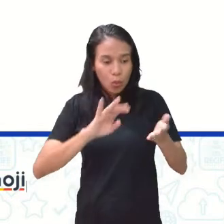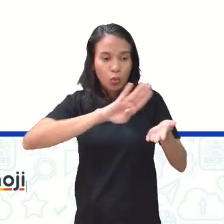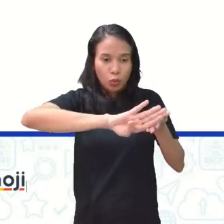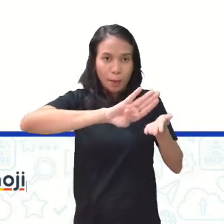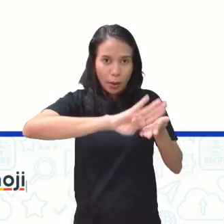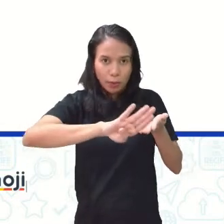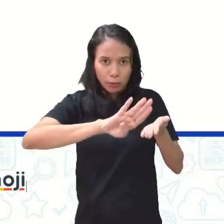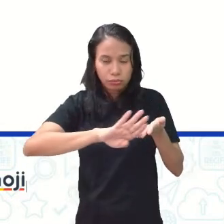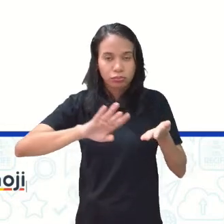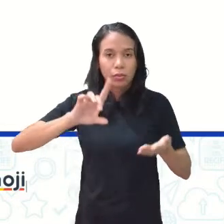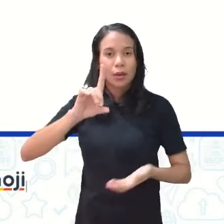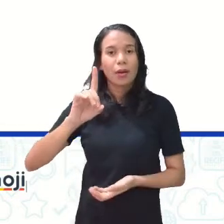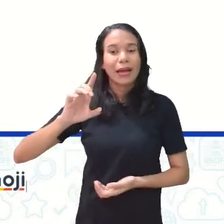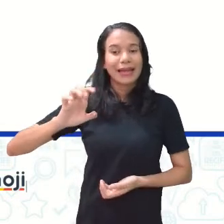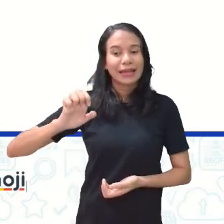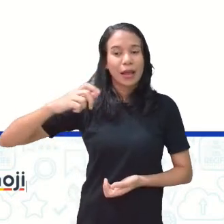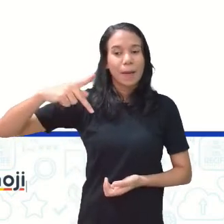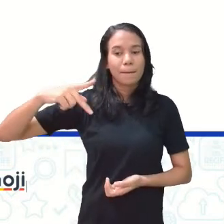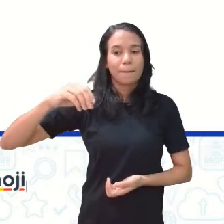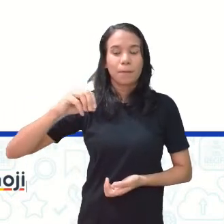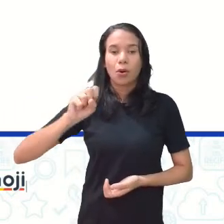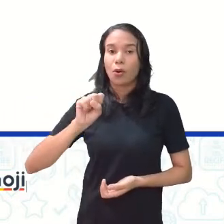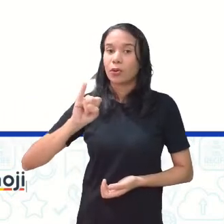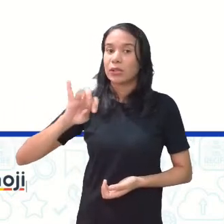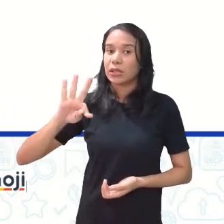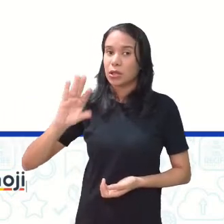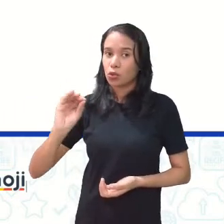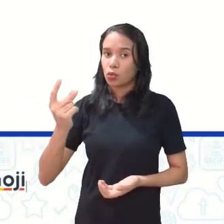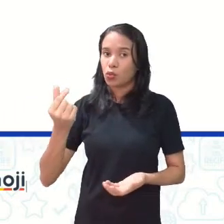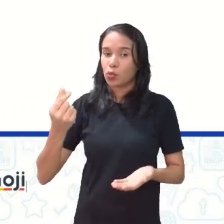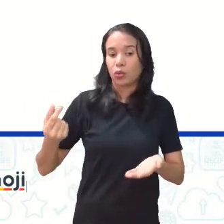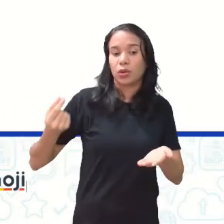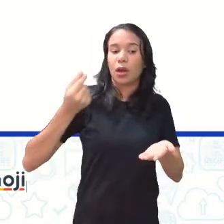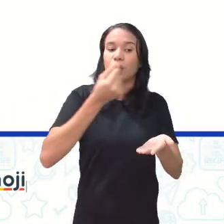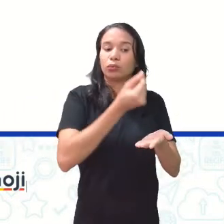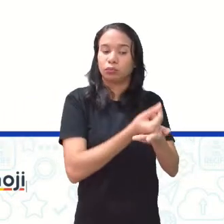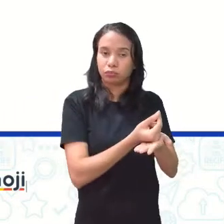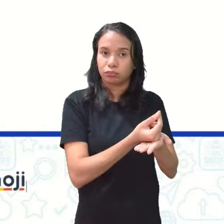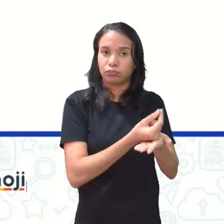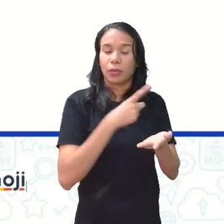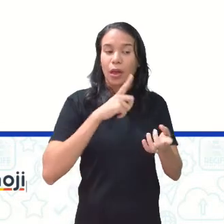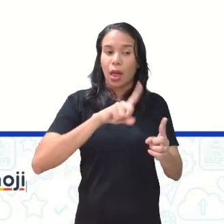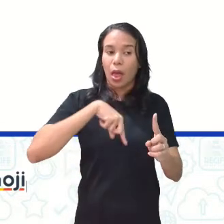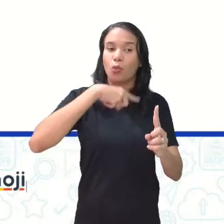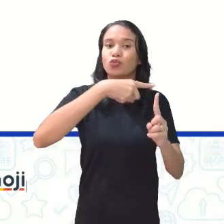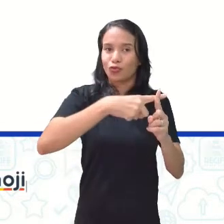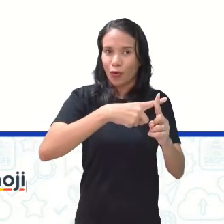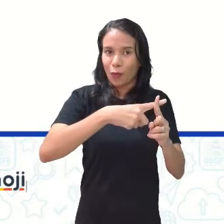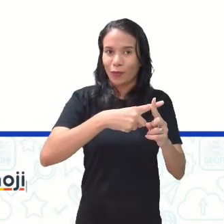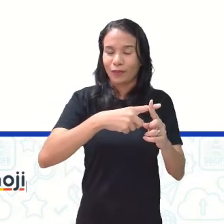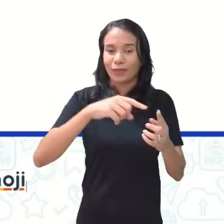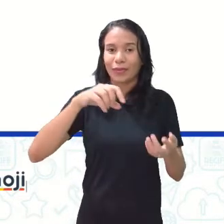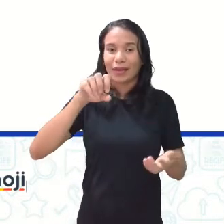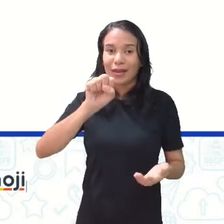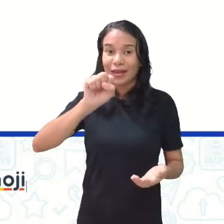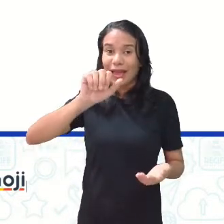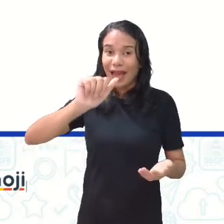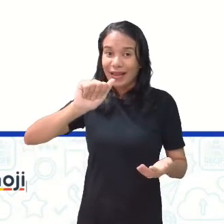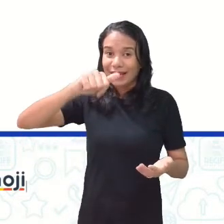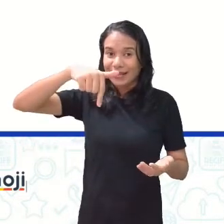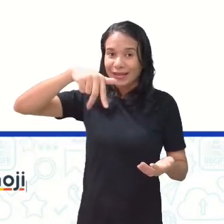saldo, para cada depósito que eu faço, eu somo. para cada saque que eu faço,